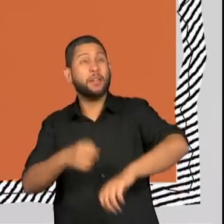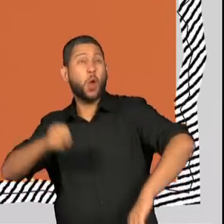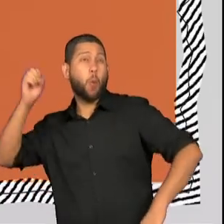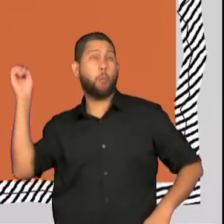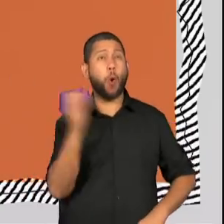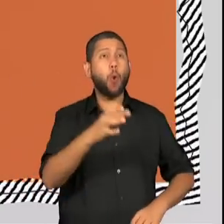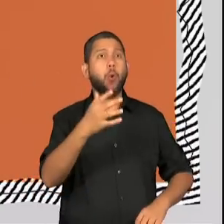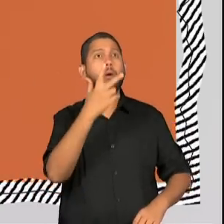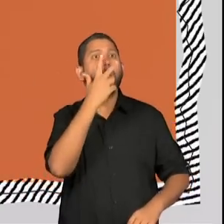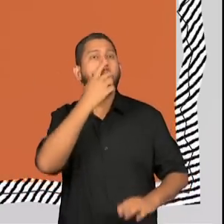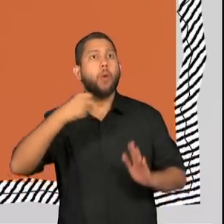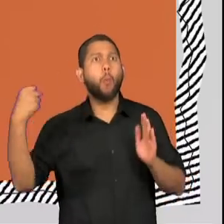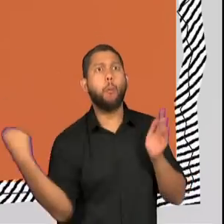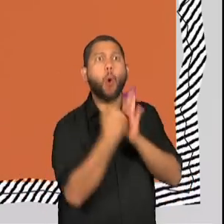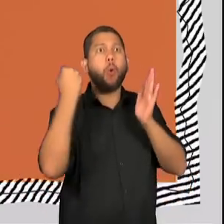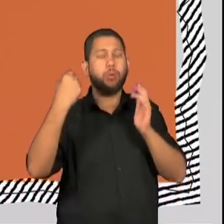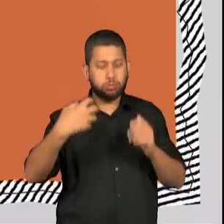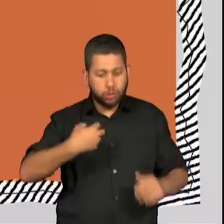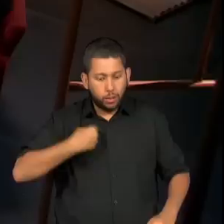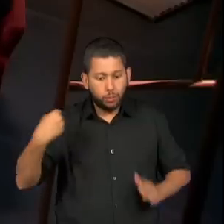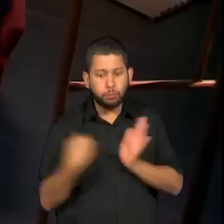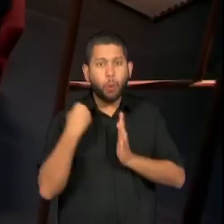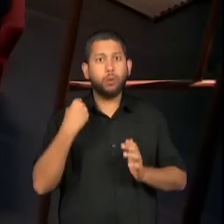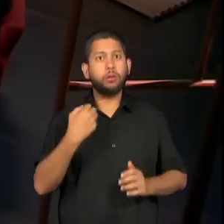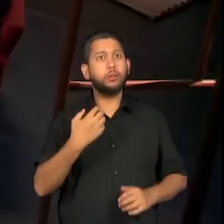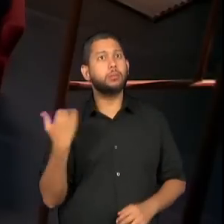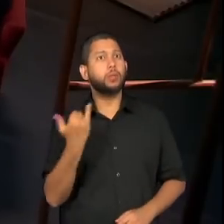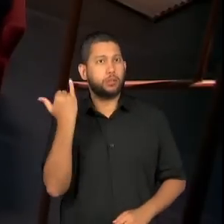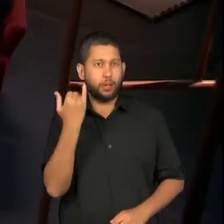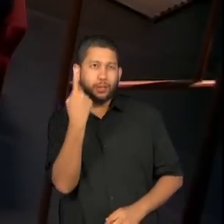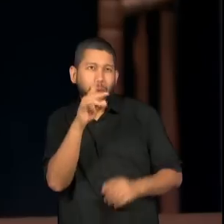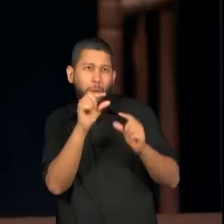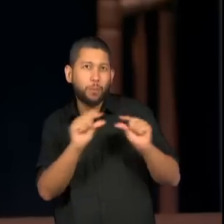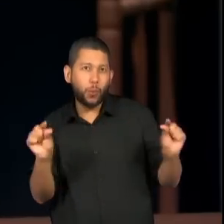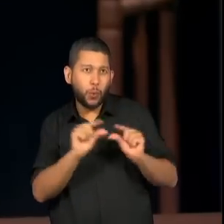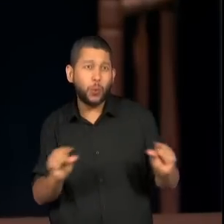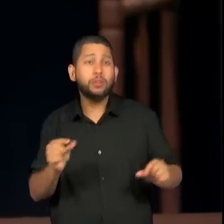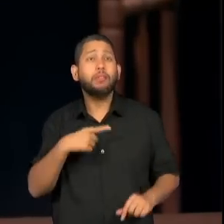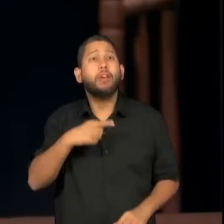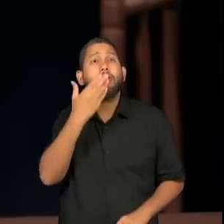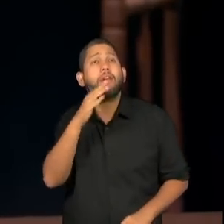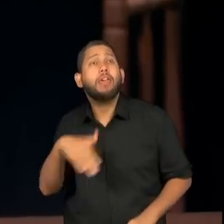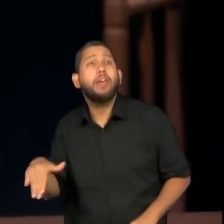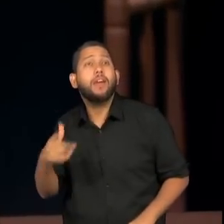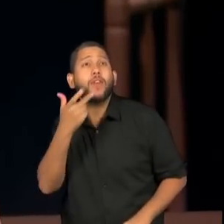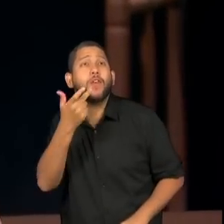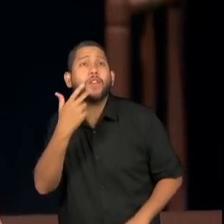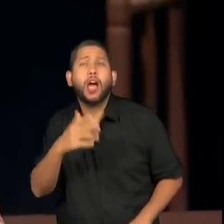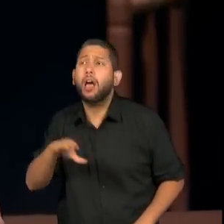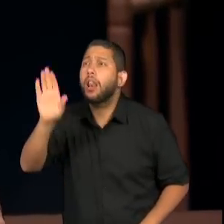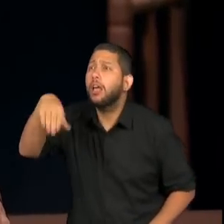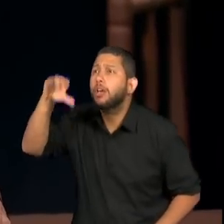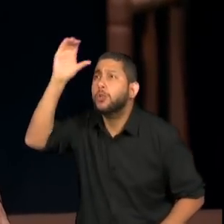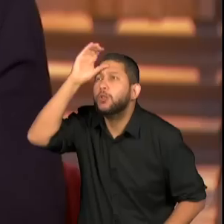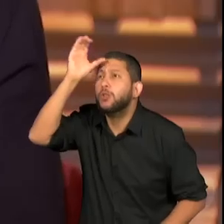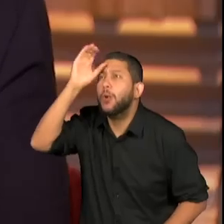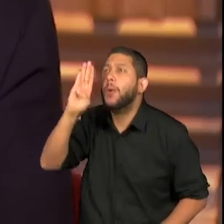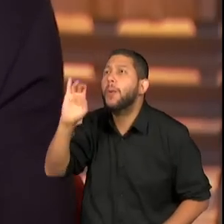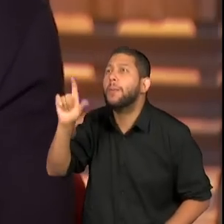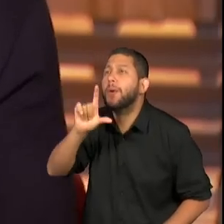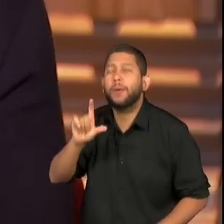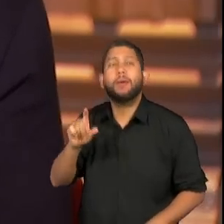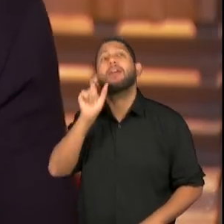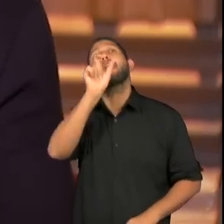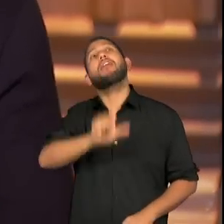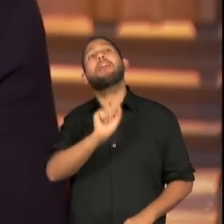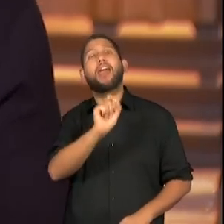dele daqui a pouco. É, tem uma faixa que começa, aliás, com uma voz de criança. Titio Bill! Quem que é? São